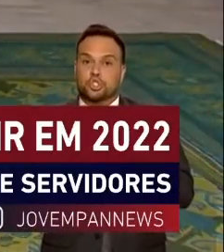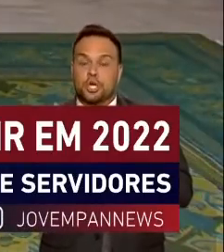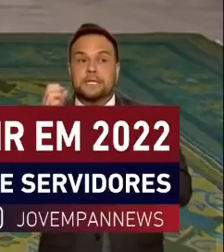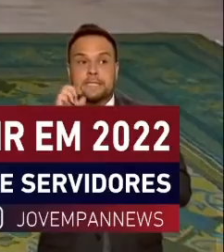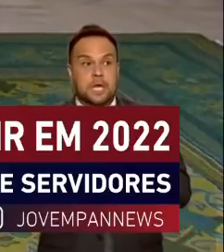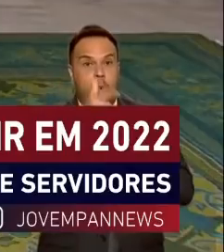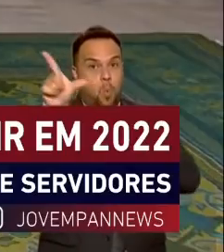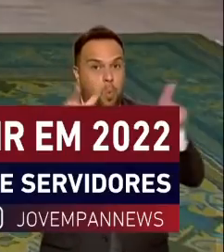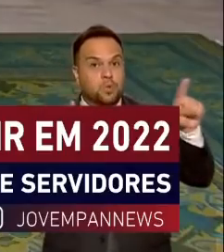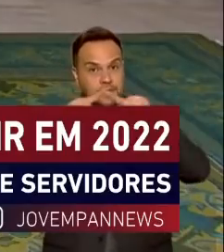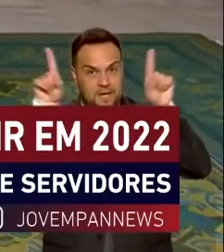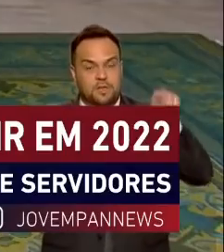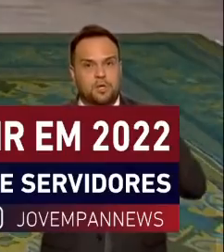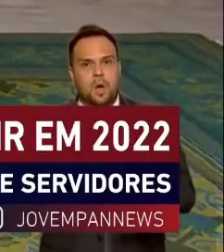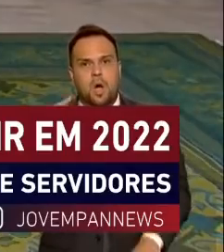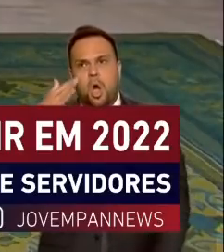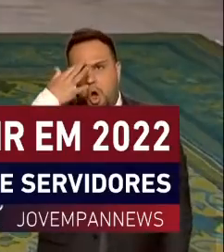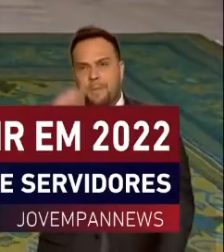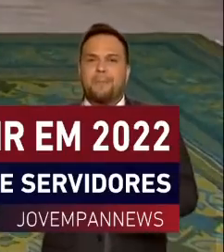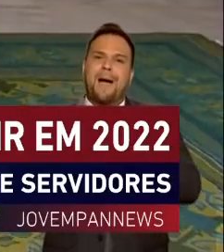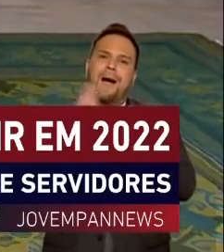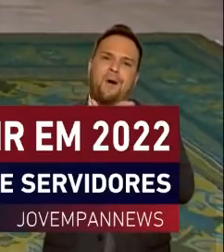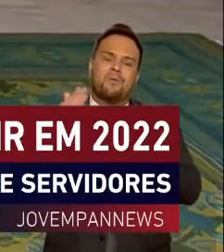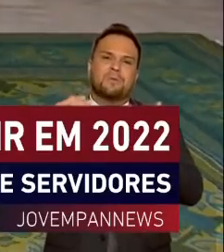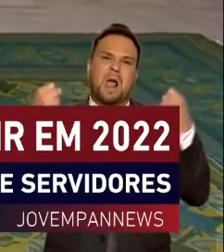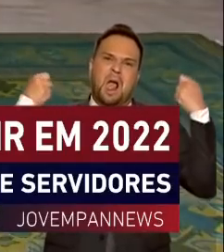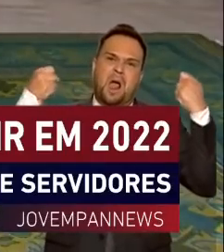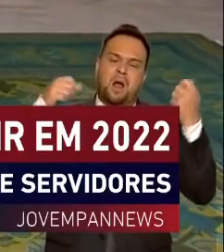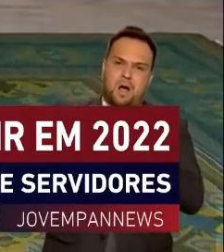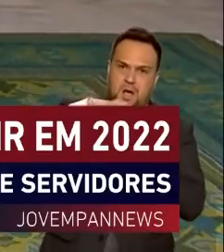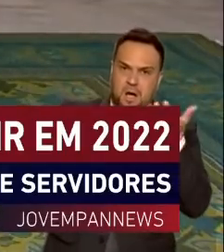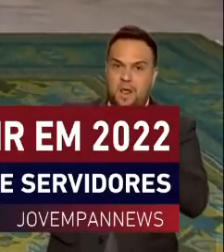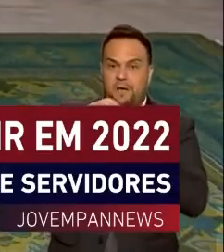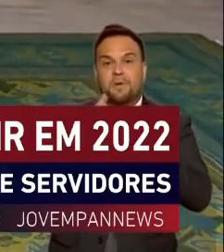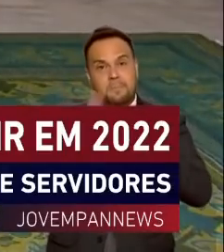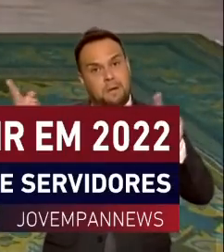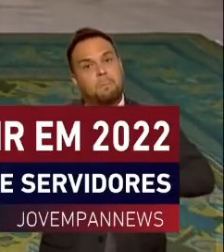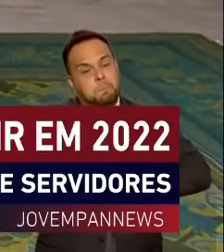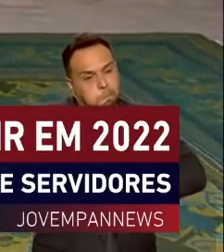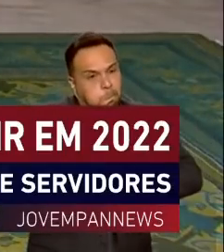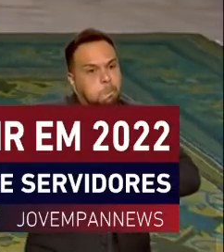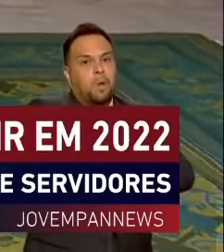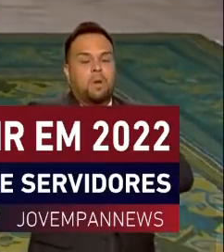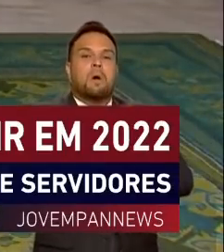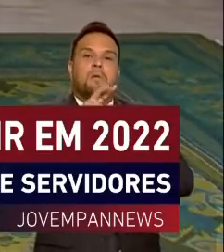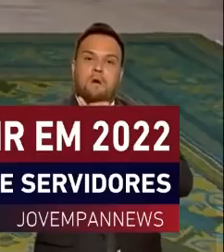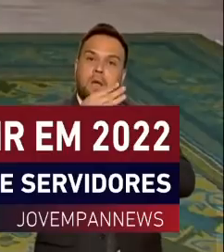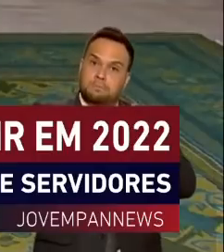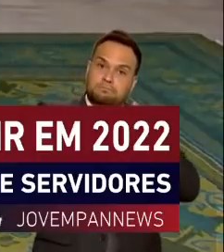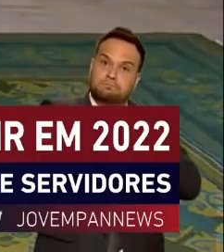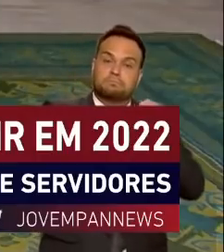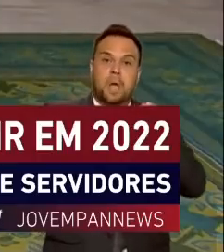demais servidores, que alguns ameaçam greve, etc., a gente pretende conceder essa recomposição aos policiais